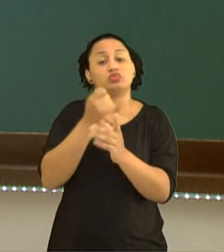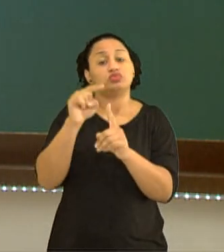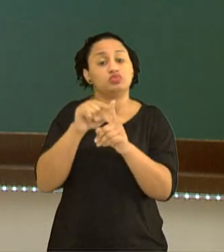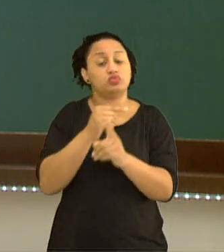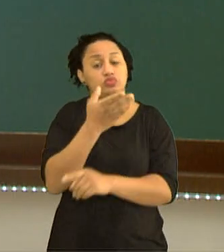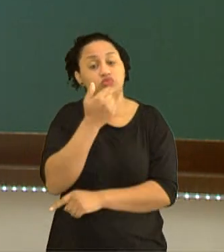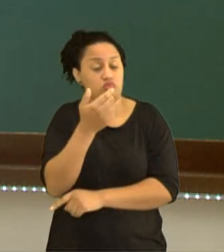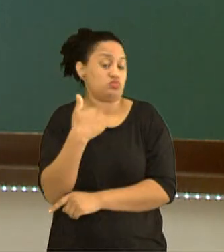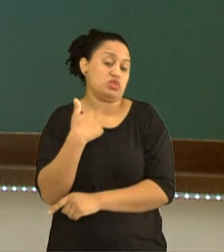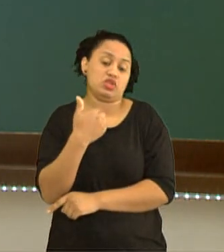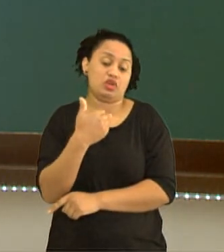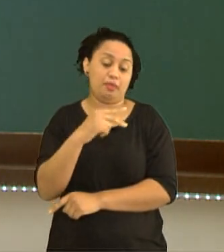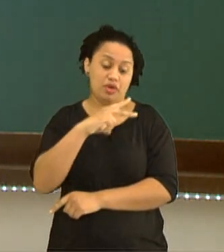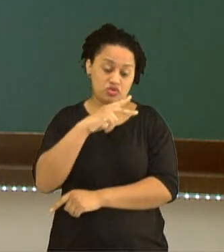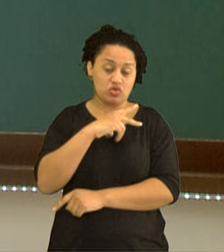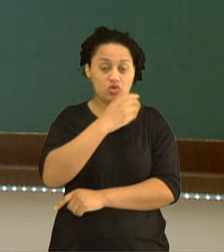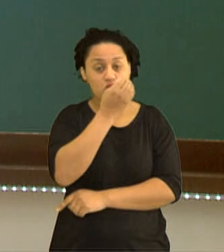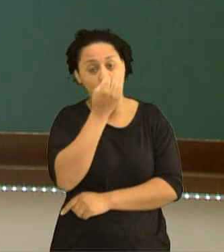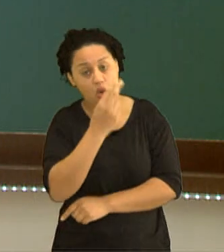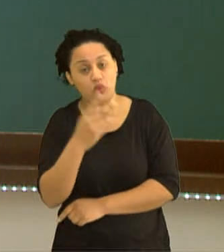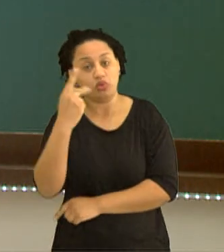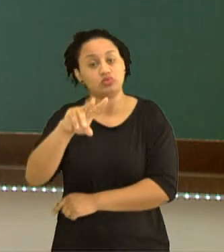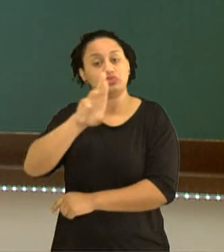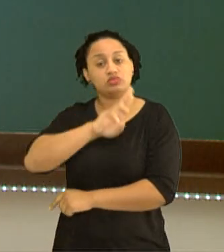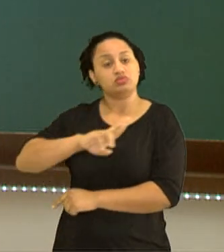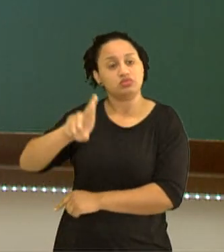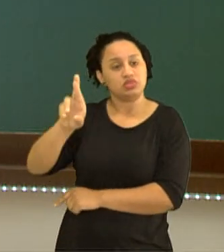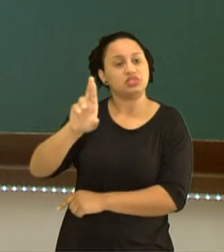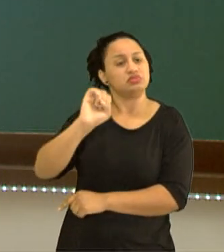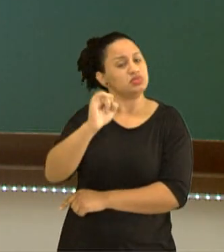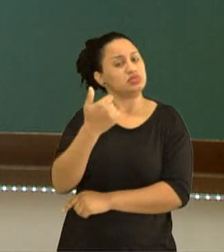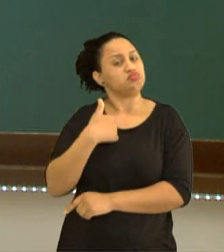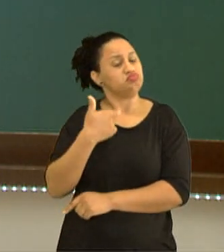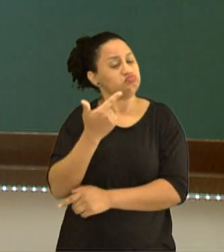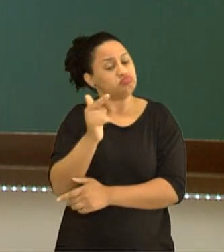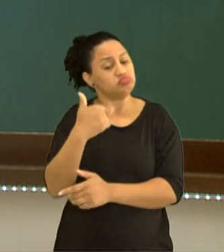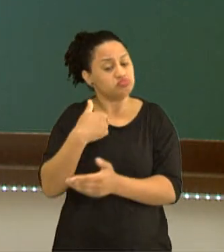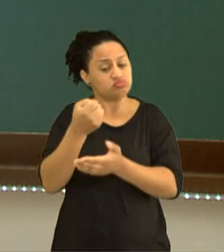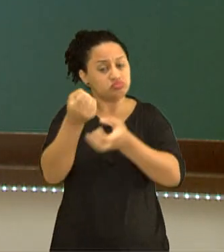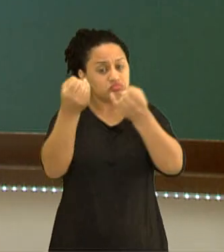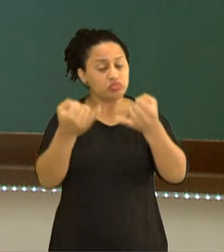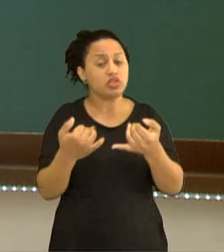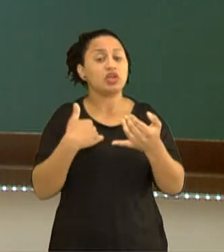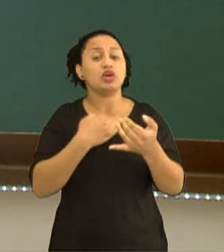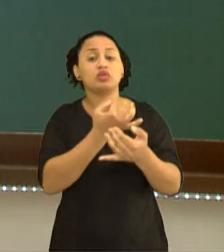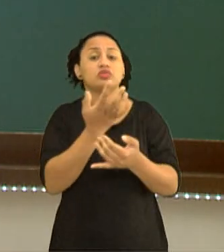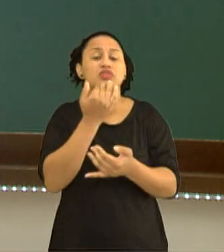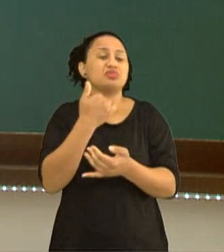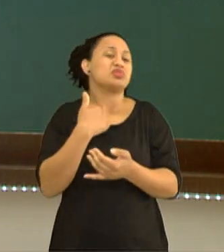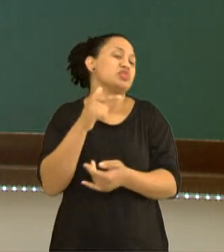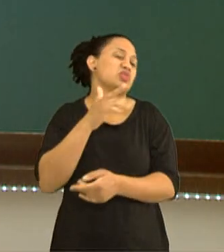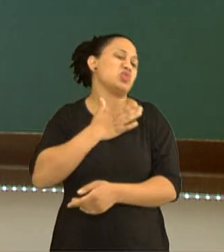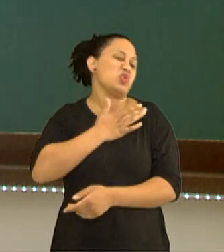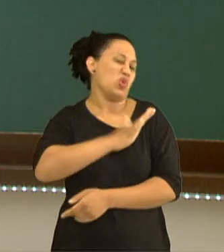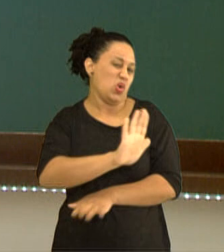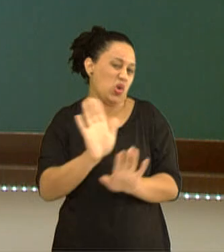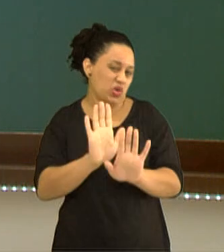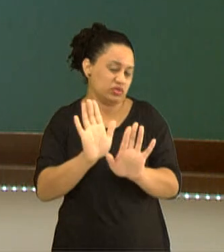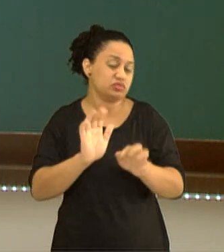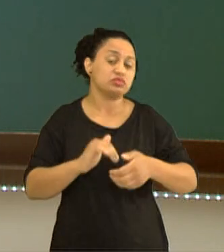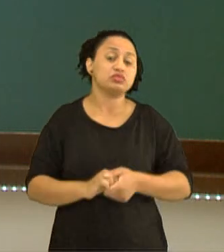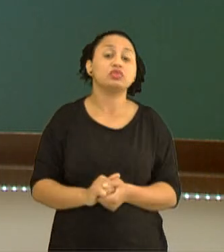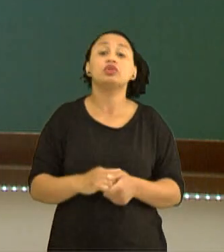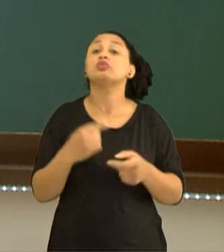alimentar particular ou na sua religião. Se você não possui, descreva os alimentos de que você não gosta e